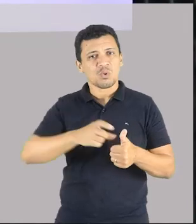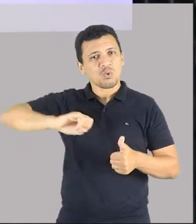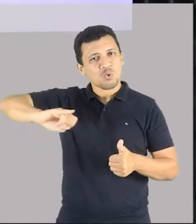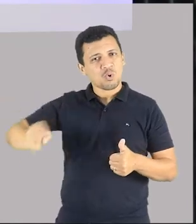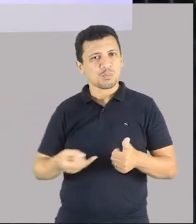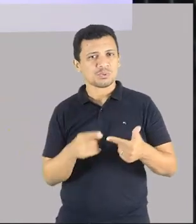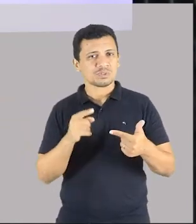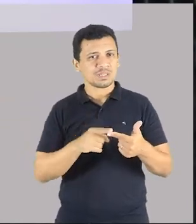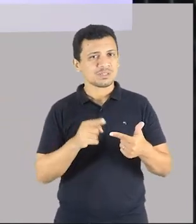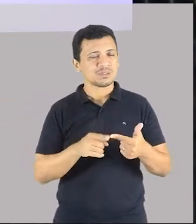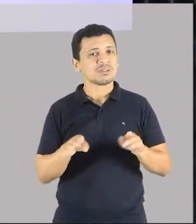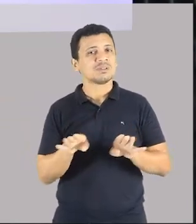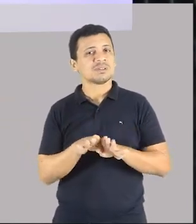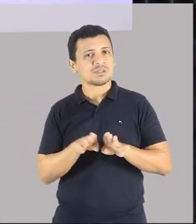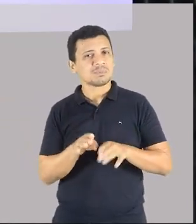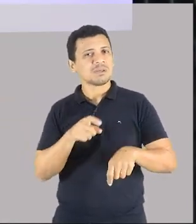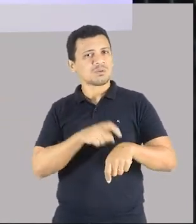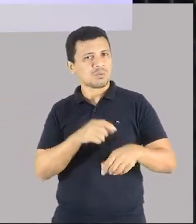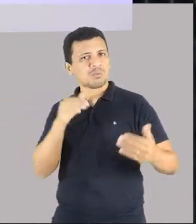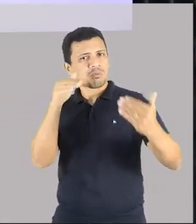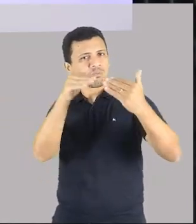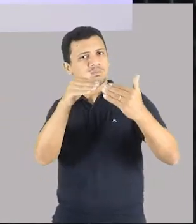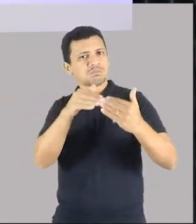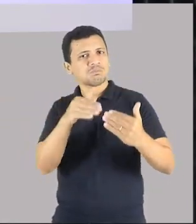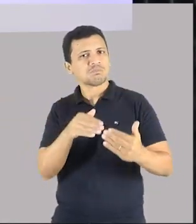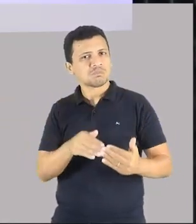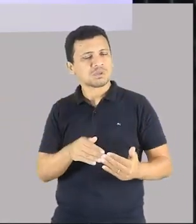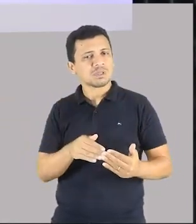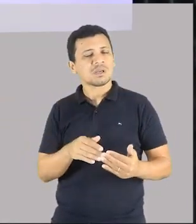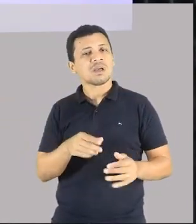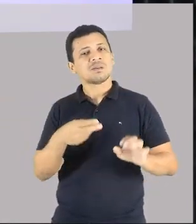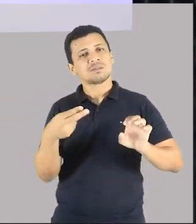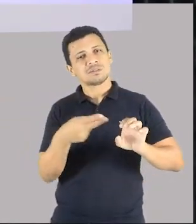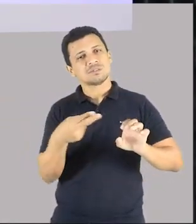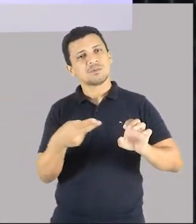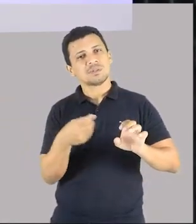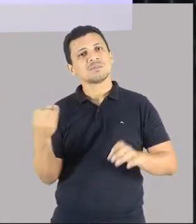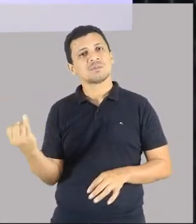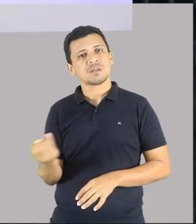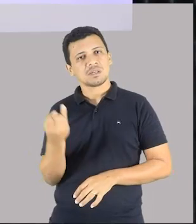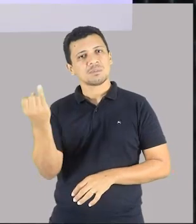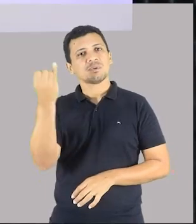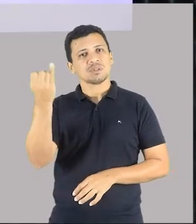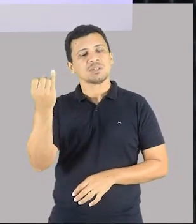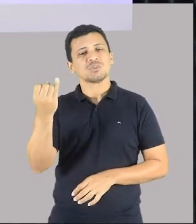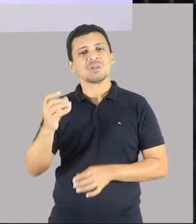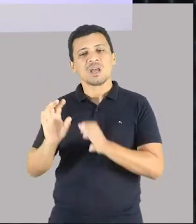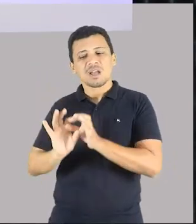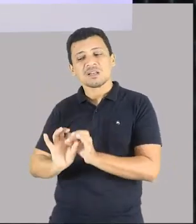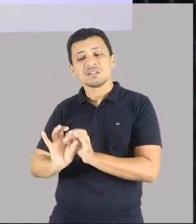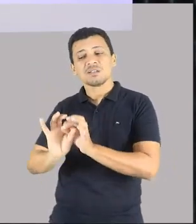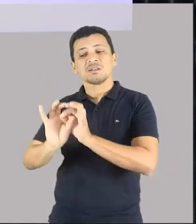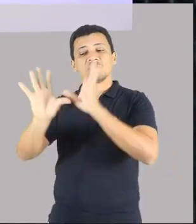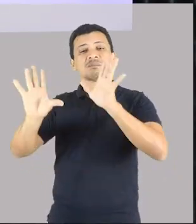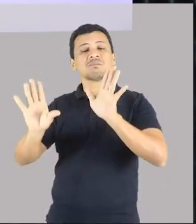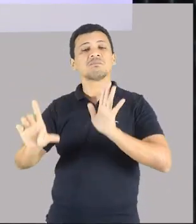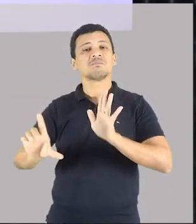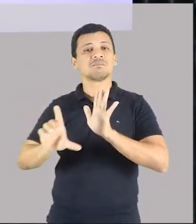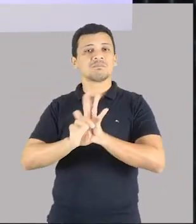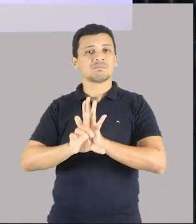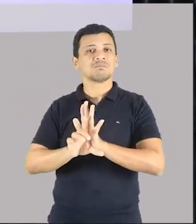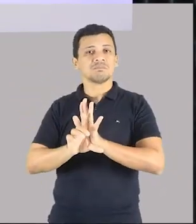de conveniência. Esses são os dois elementos centrais do ato discricionário. Avaliação de oportunidade,